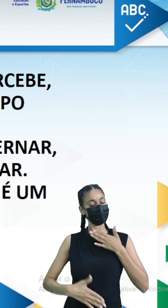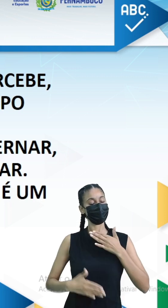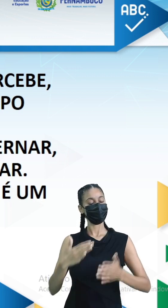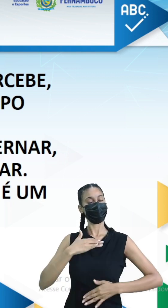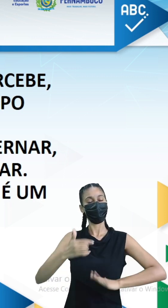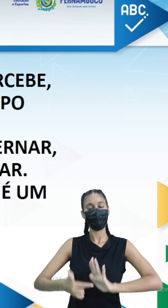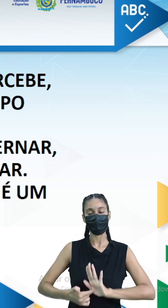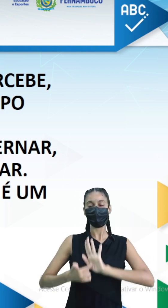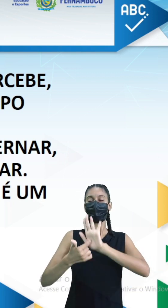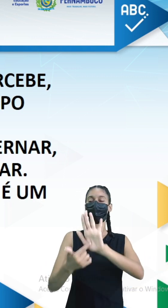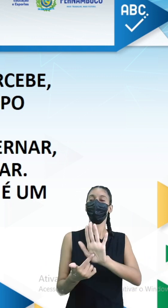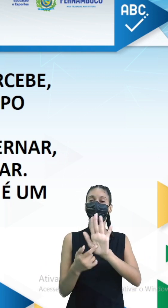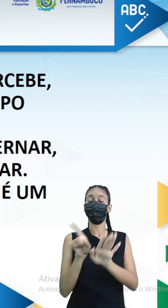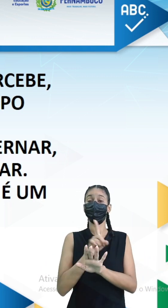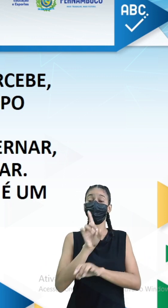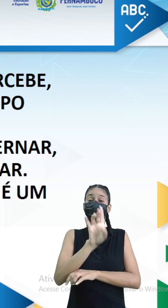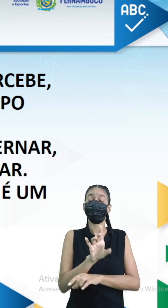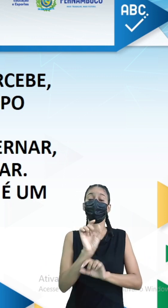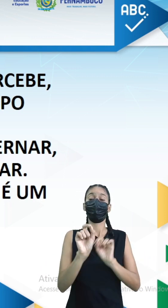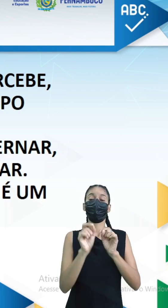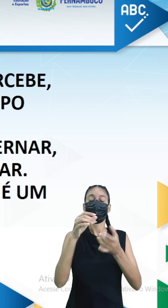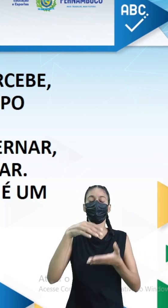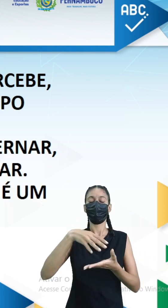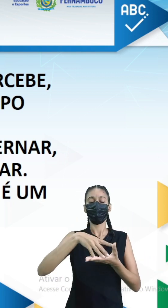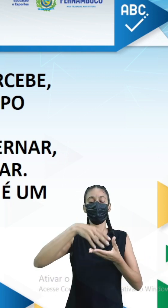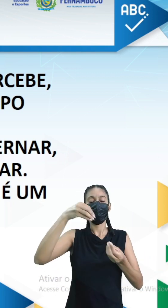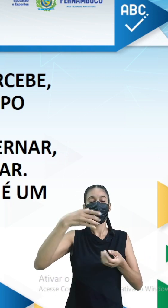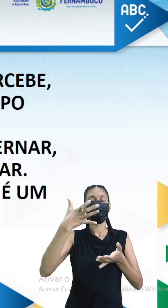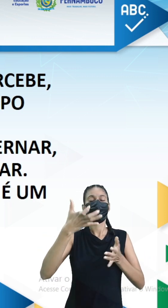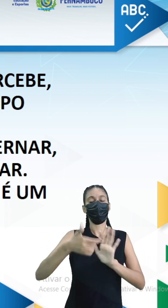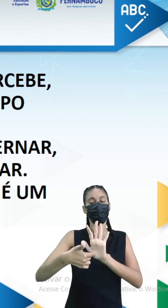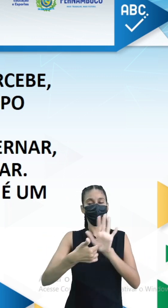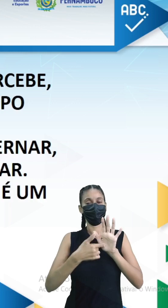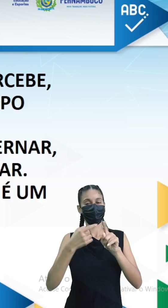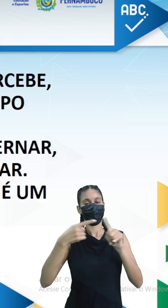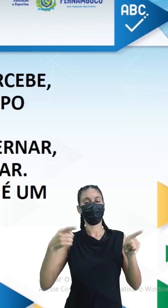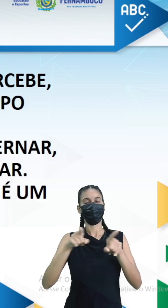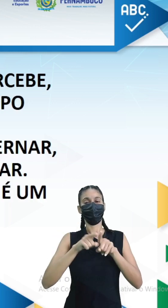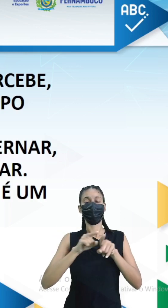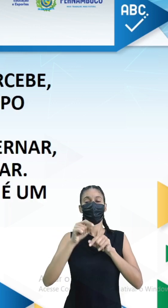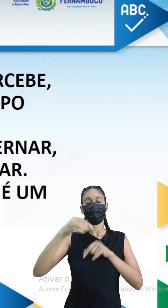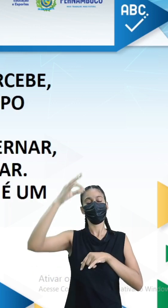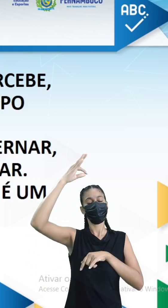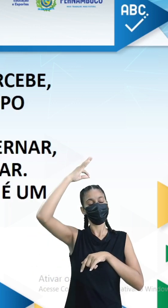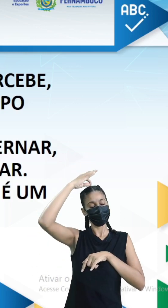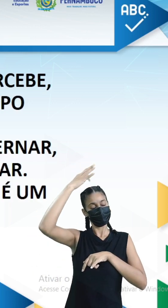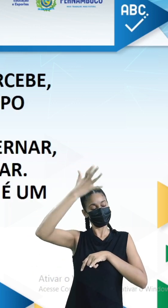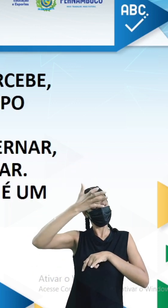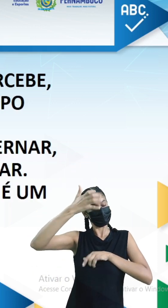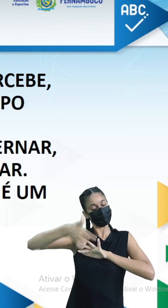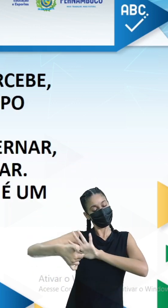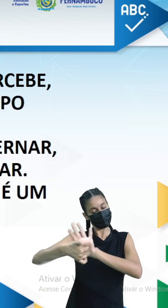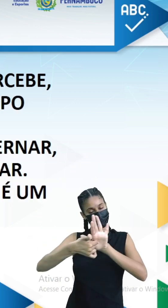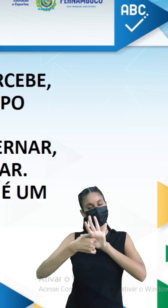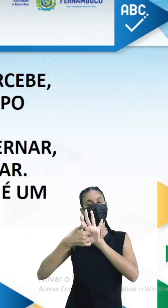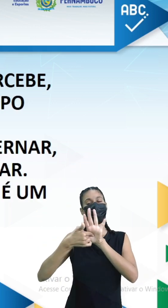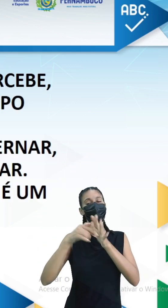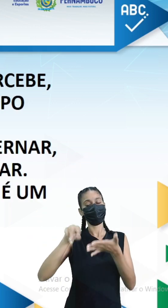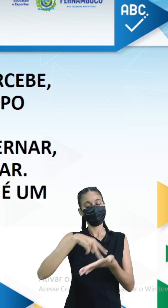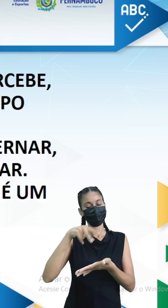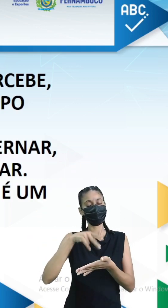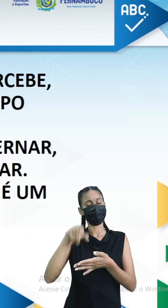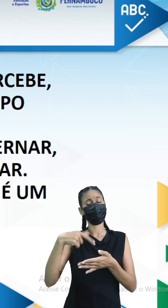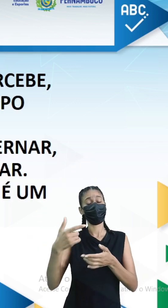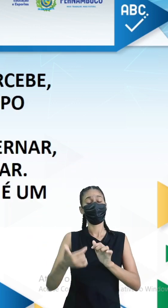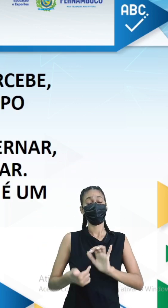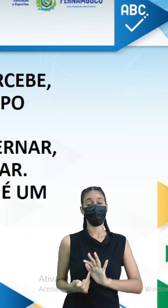corpo exprime não somente o que a alma quer externar, mas que o espírito quer expressar. A dança é